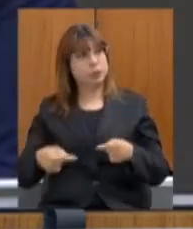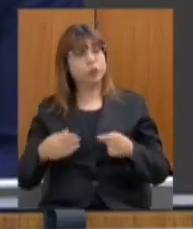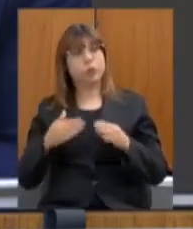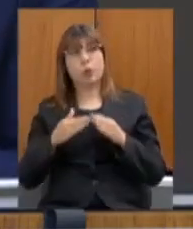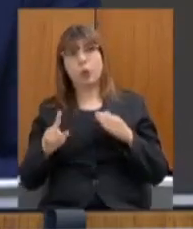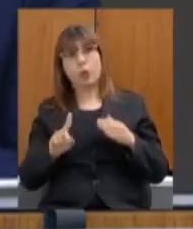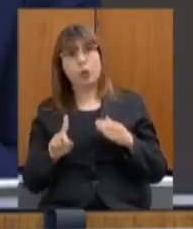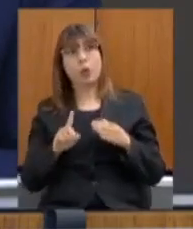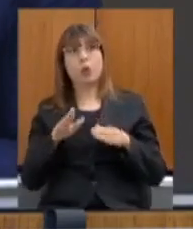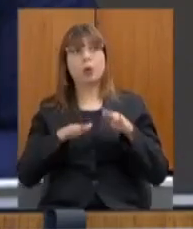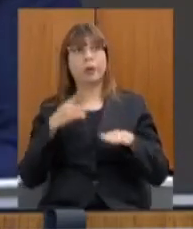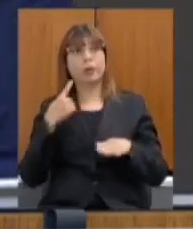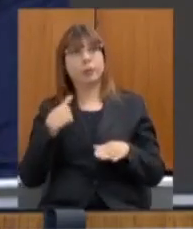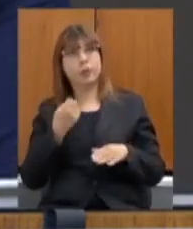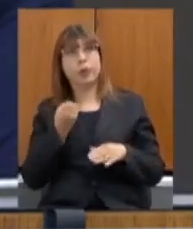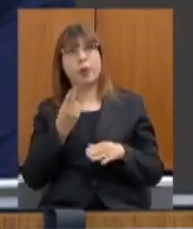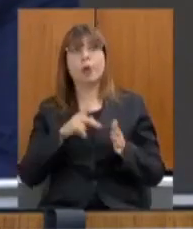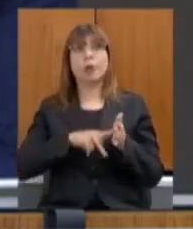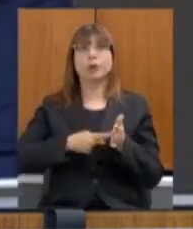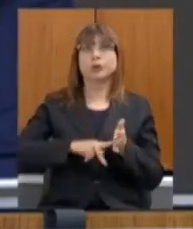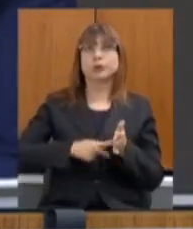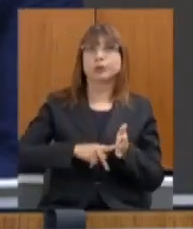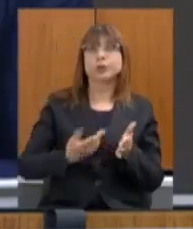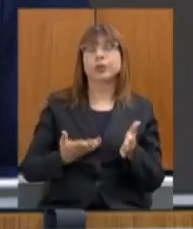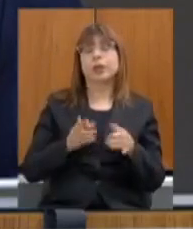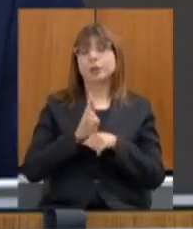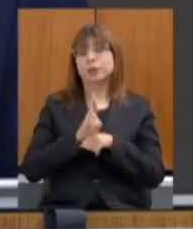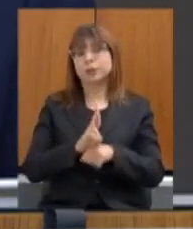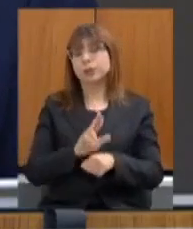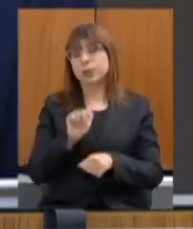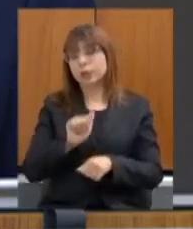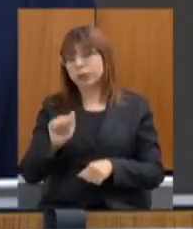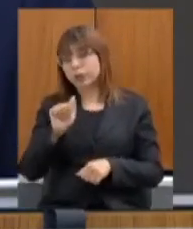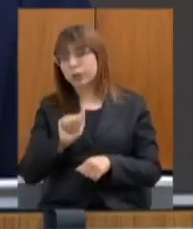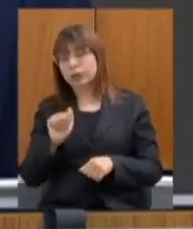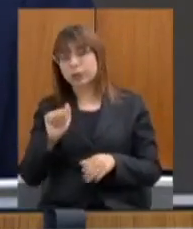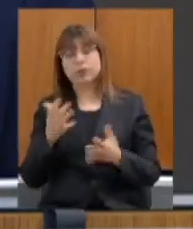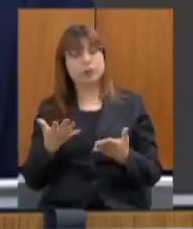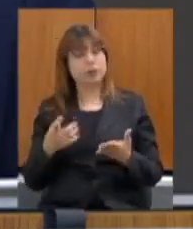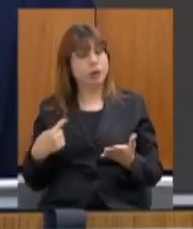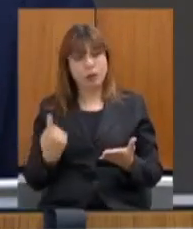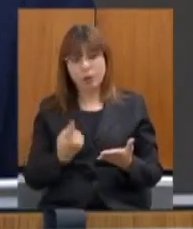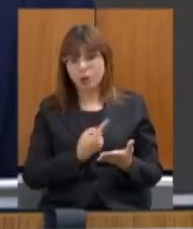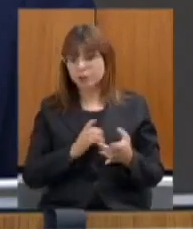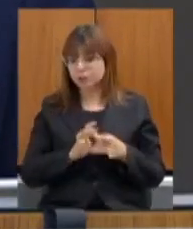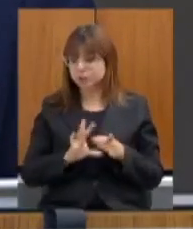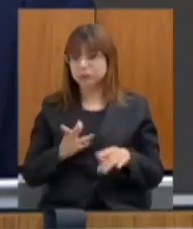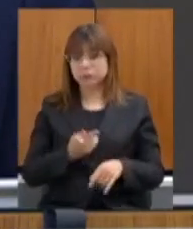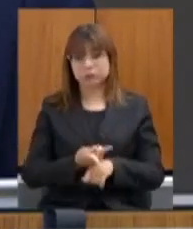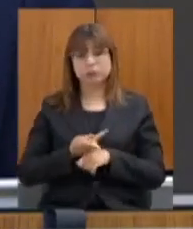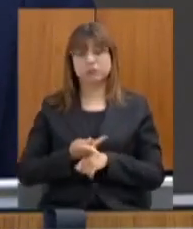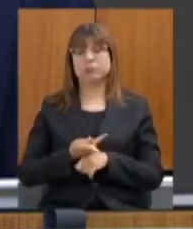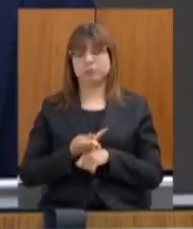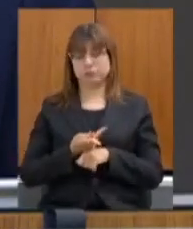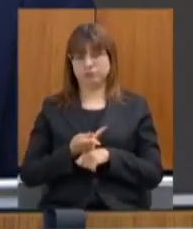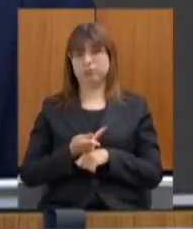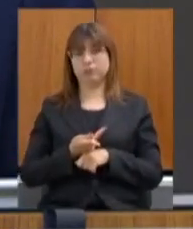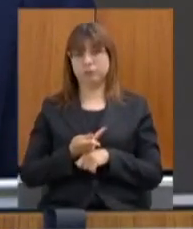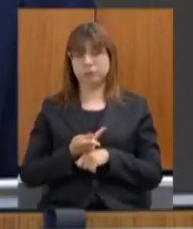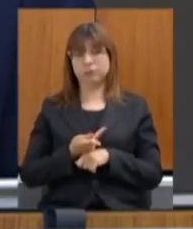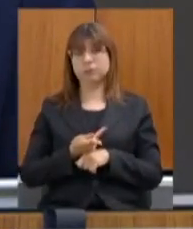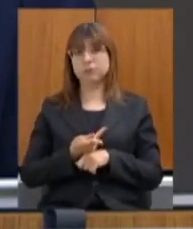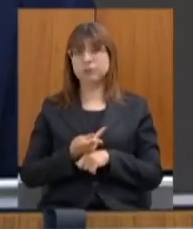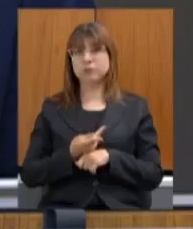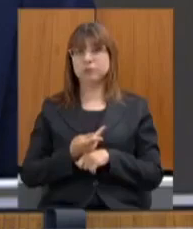independente se deputada, independente se sindicalista, representante de associação, isso para nós é uma questão até